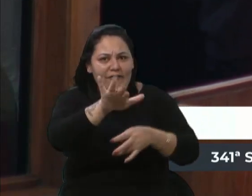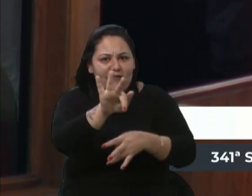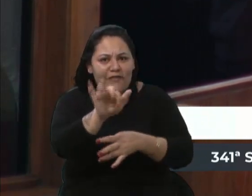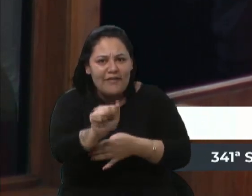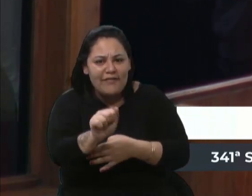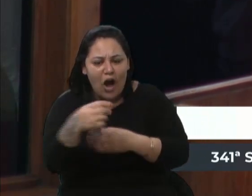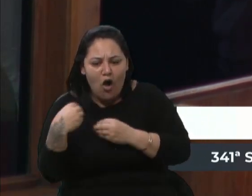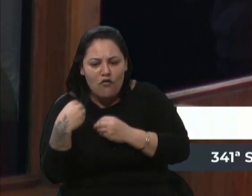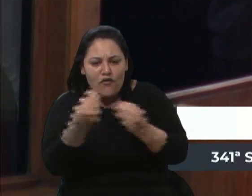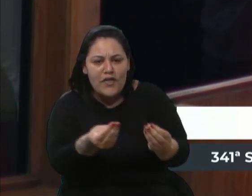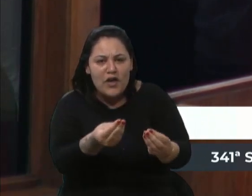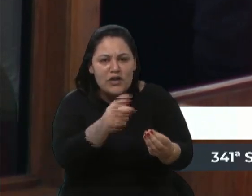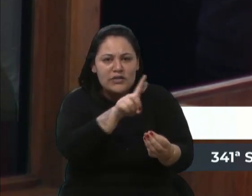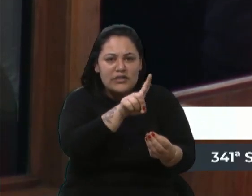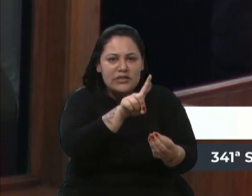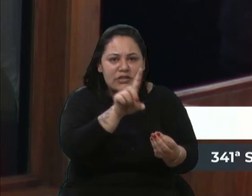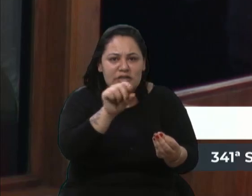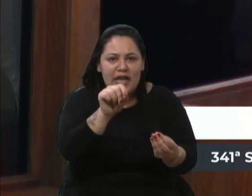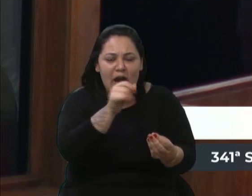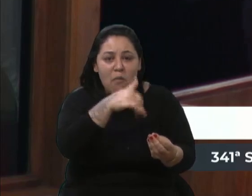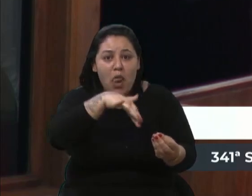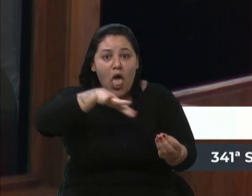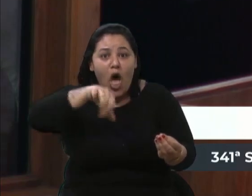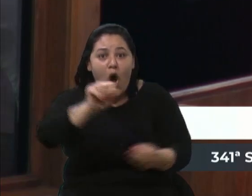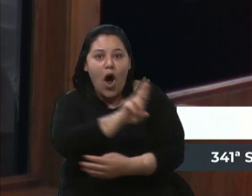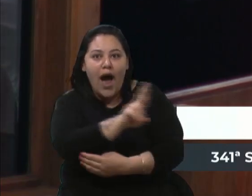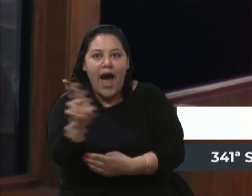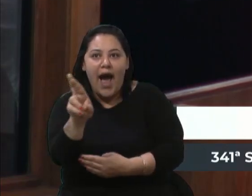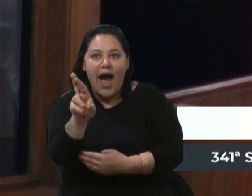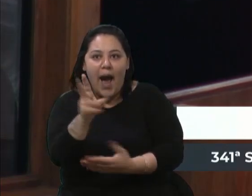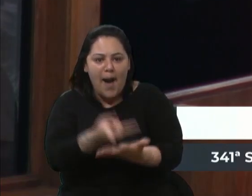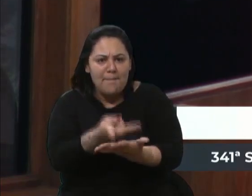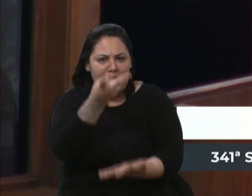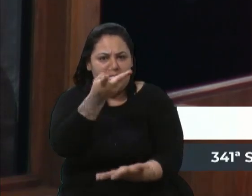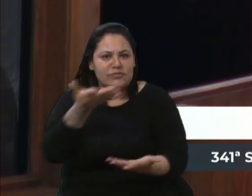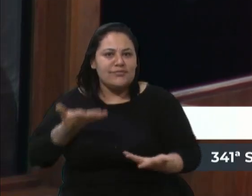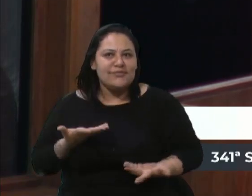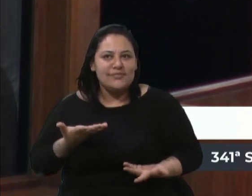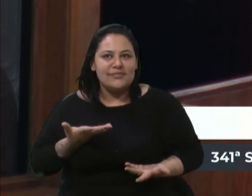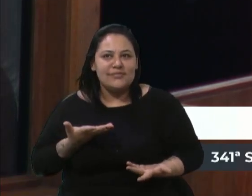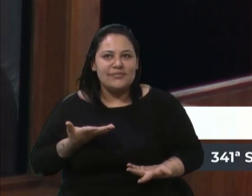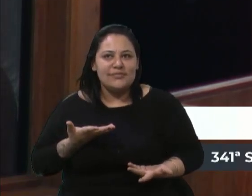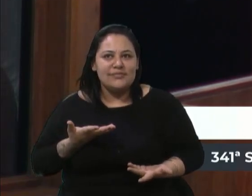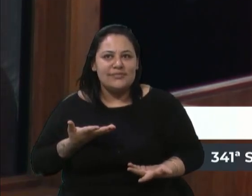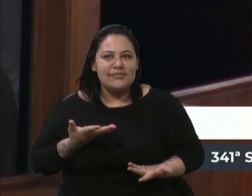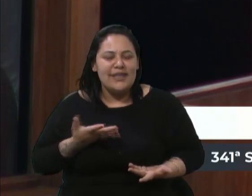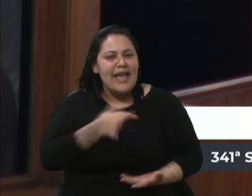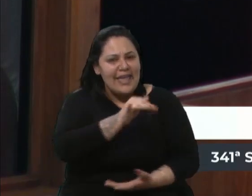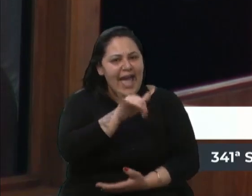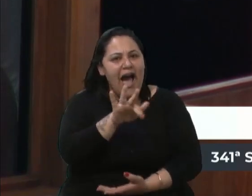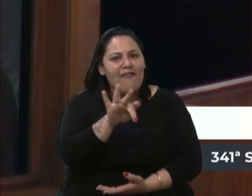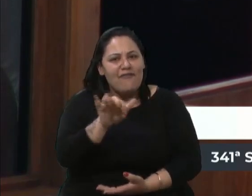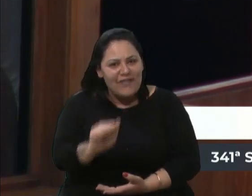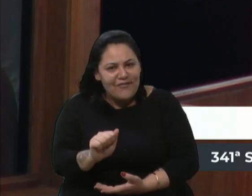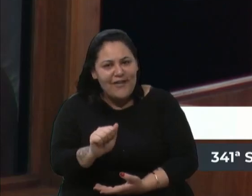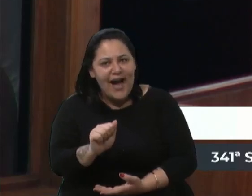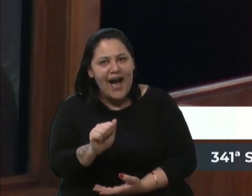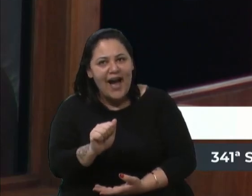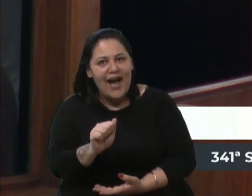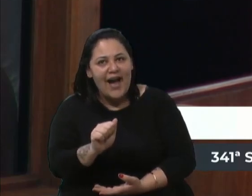ofereceu 110 milhões de reais em premiações, enquanto a mesma FIFA